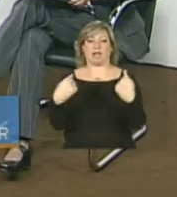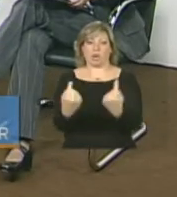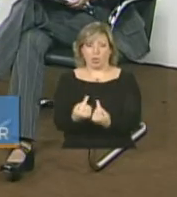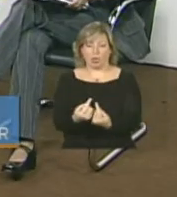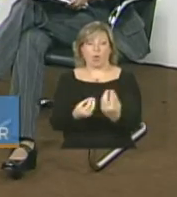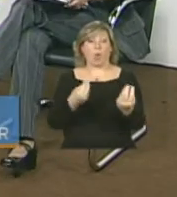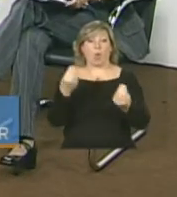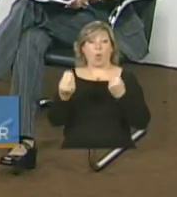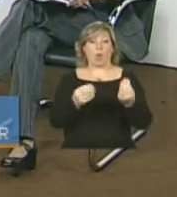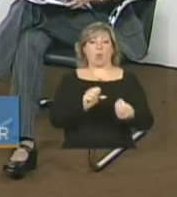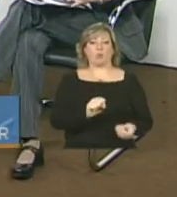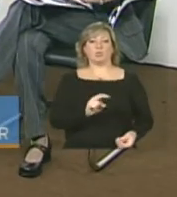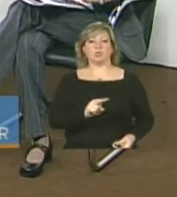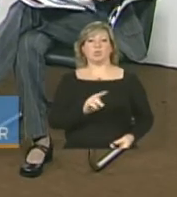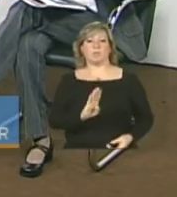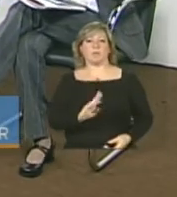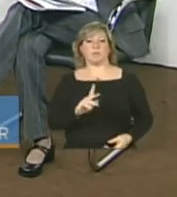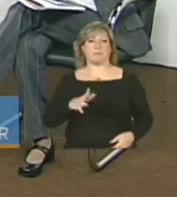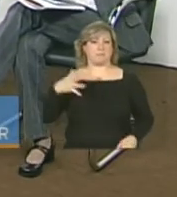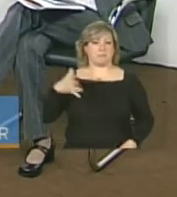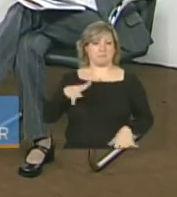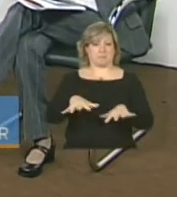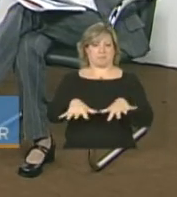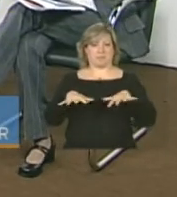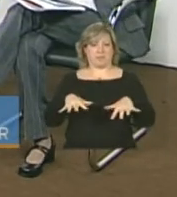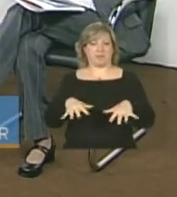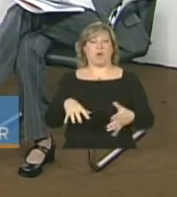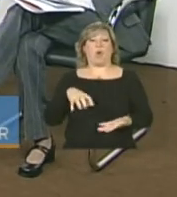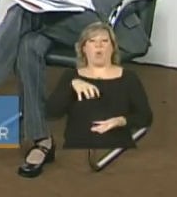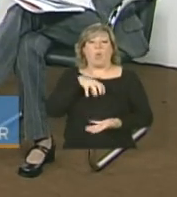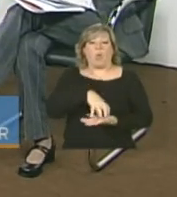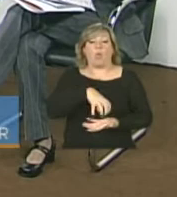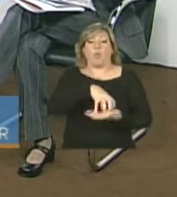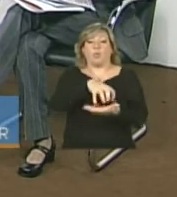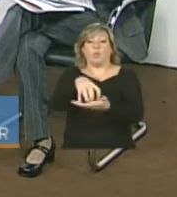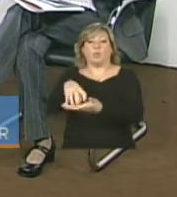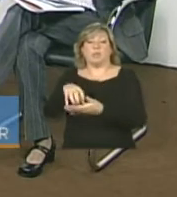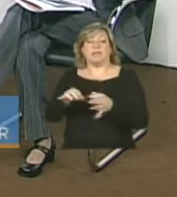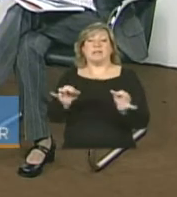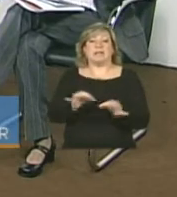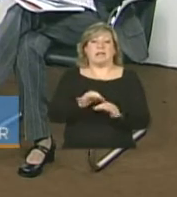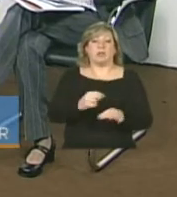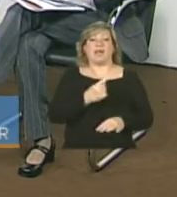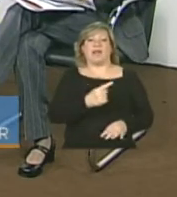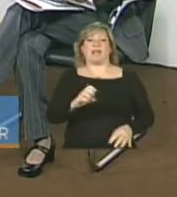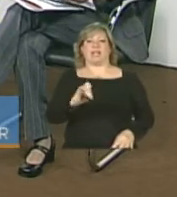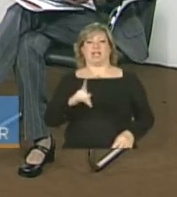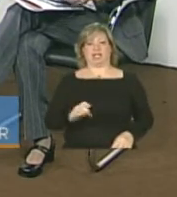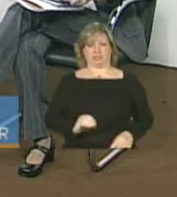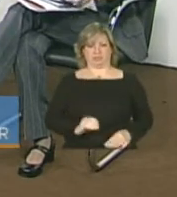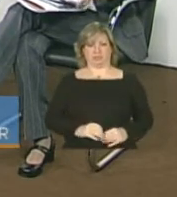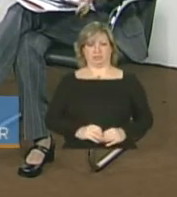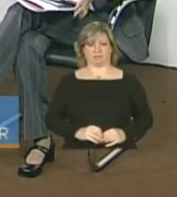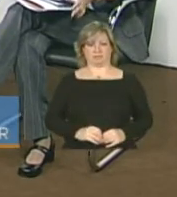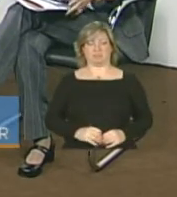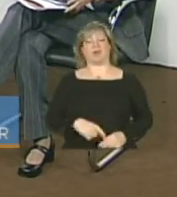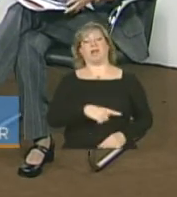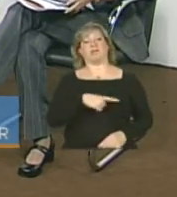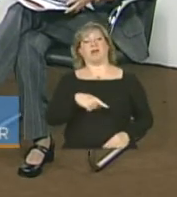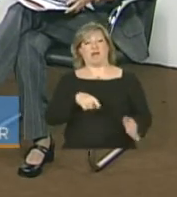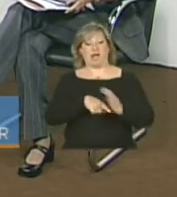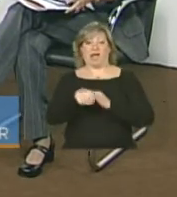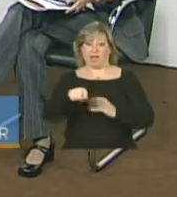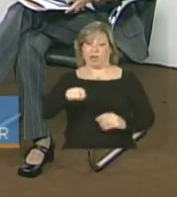forma de subplenárias, o conjunto dos grupos que tratou de cada eixo. Aí vem a subplenária. Aí vem a